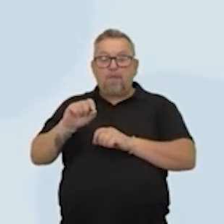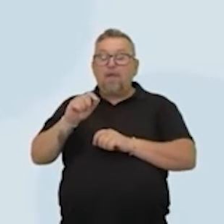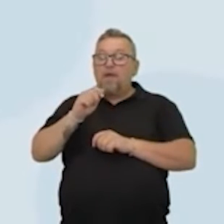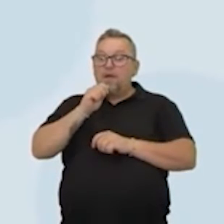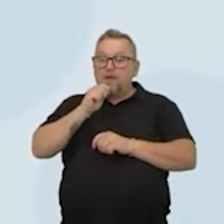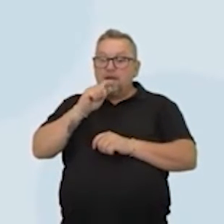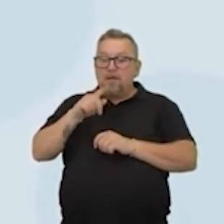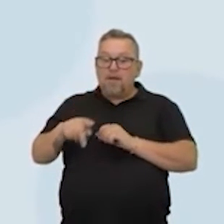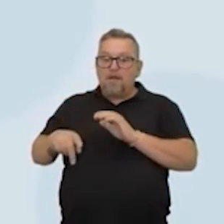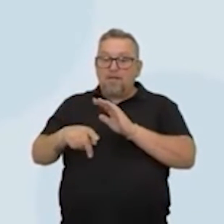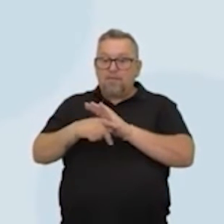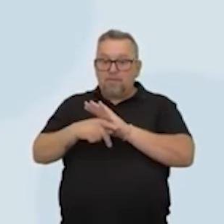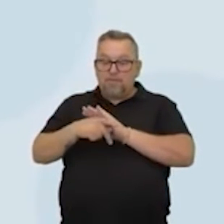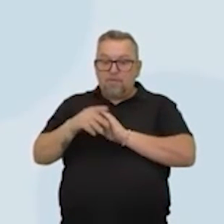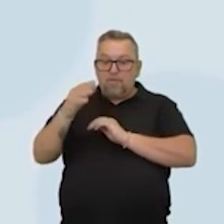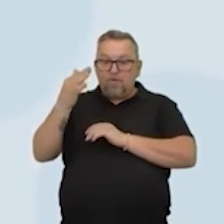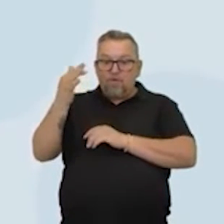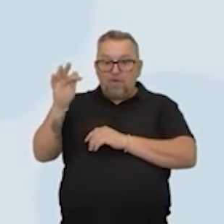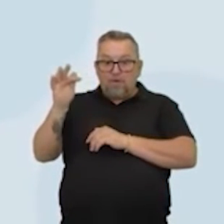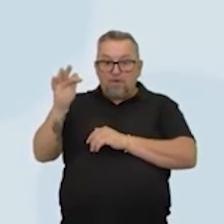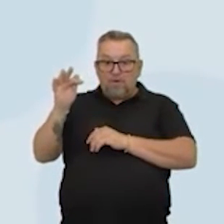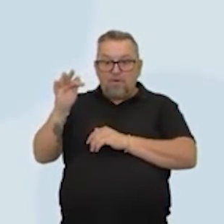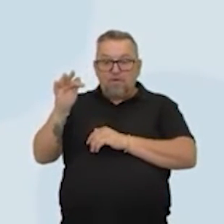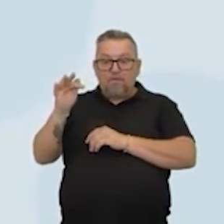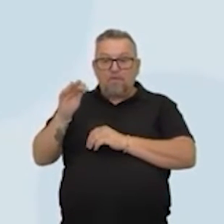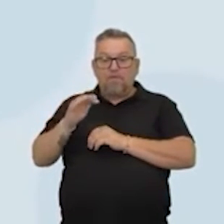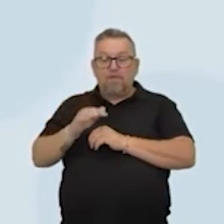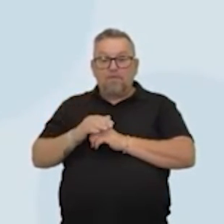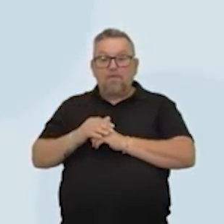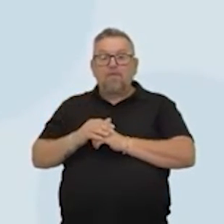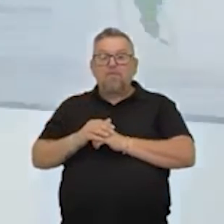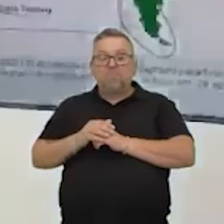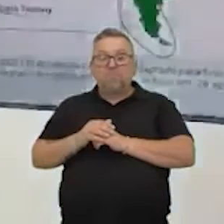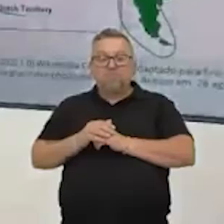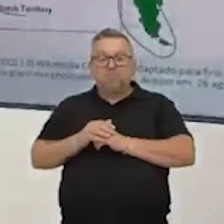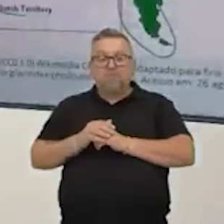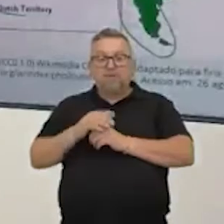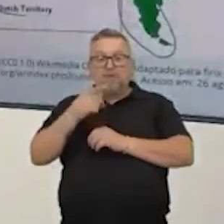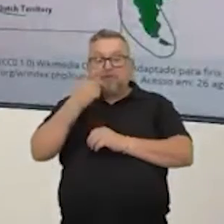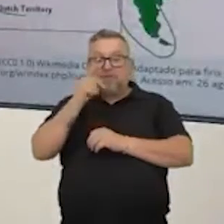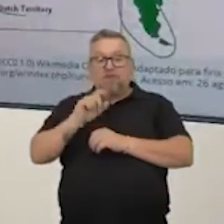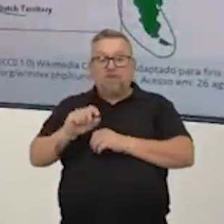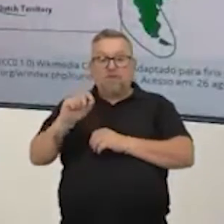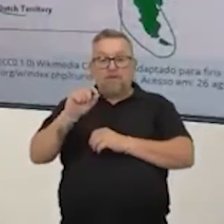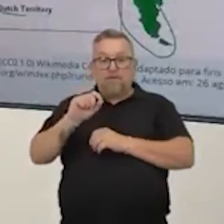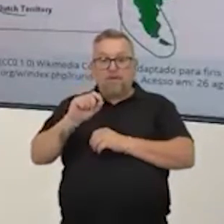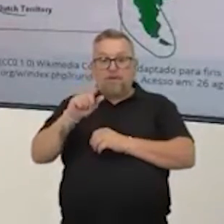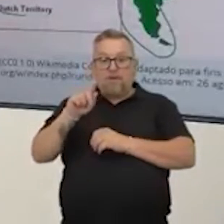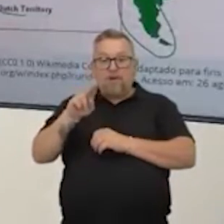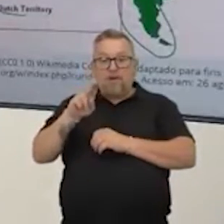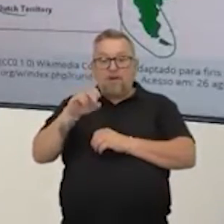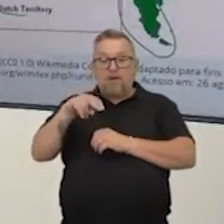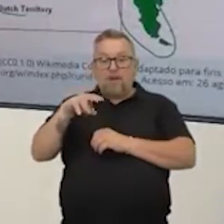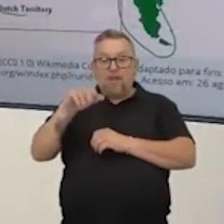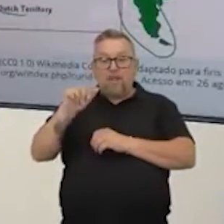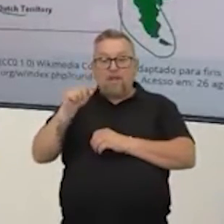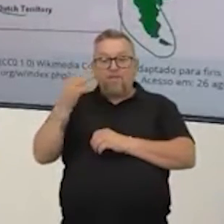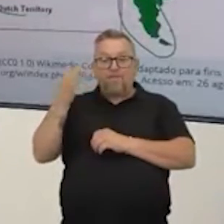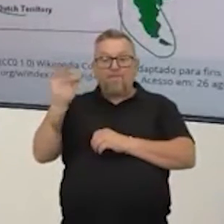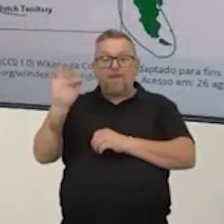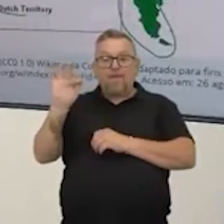é um departamento francês, né? Um território ultramarino que nós chamamos aí de Guiana Francesa, né?